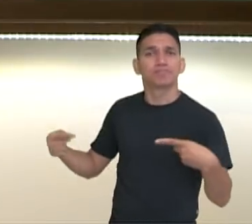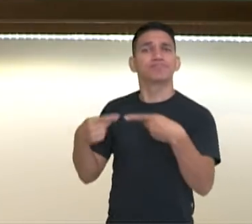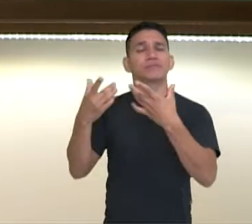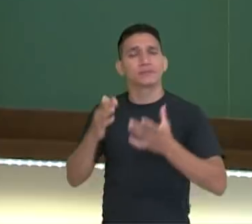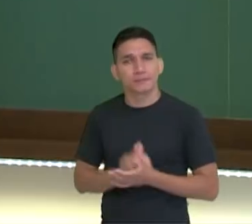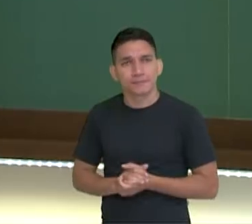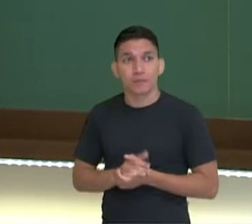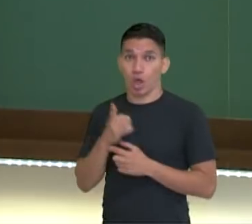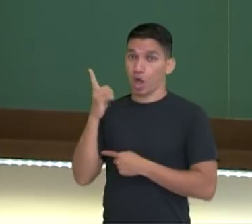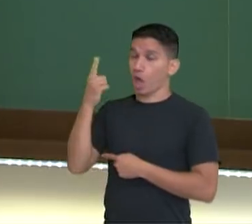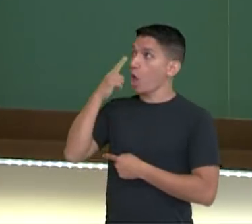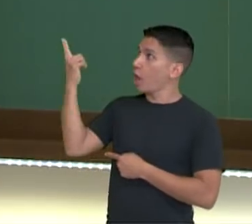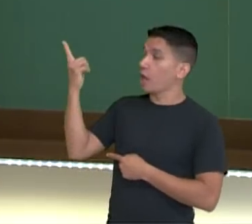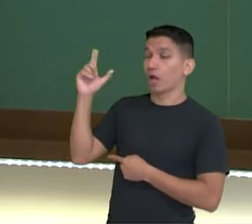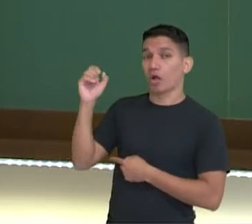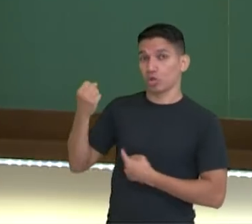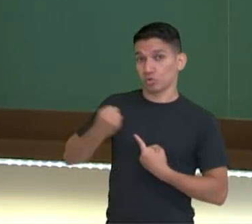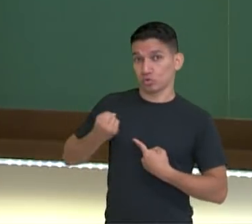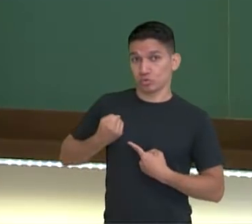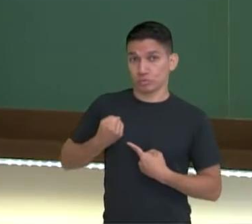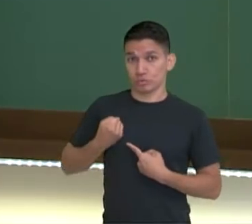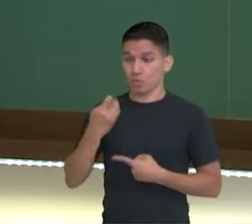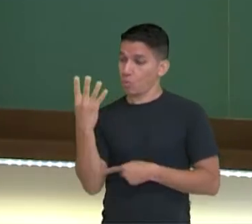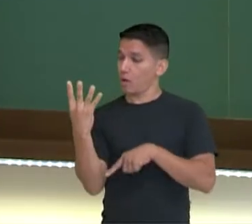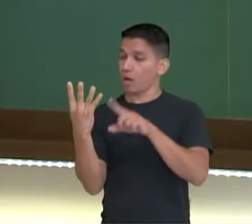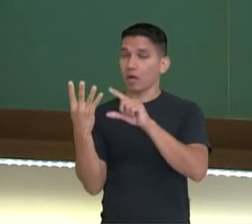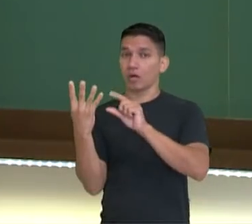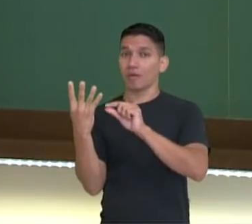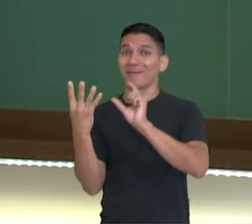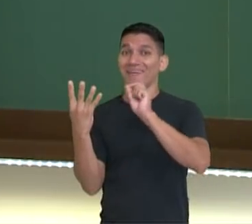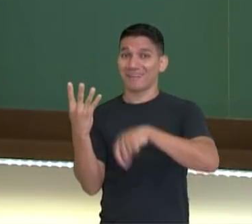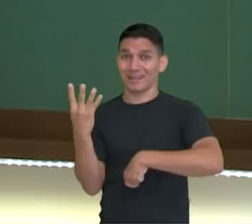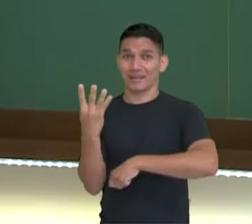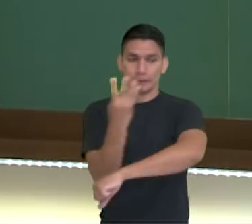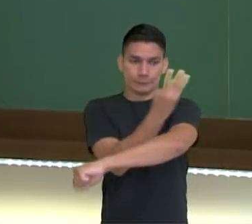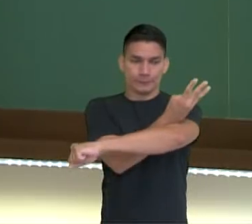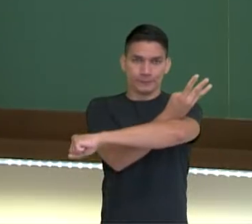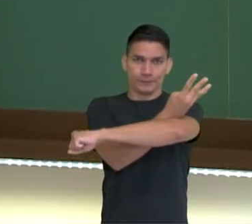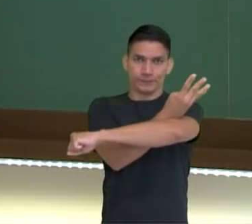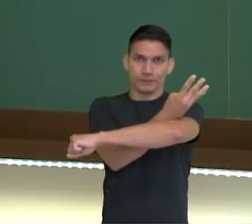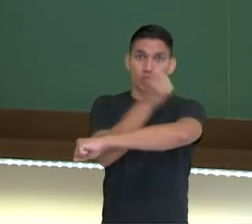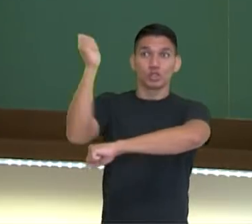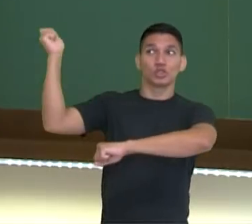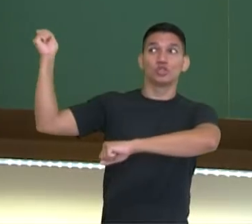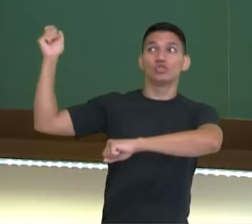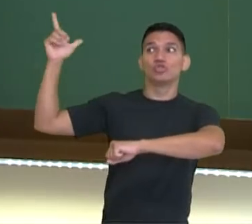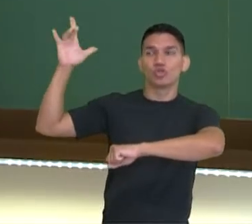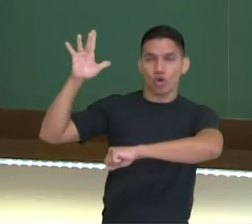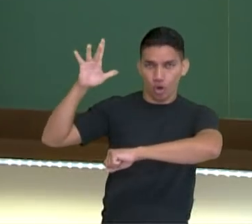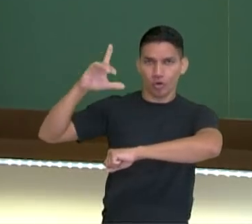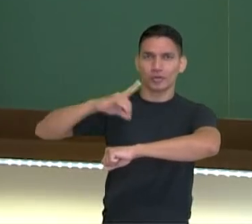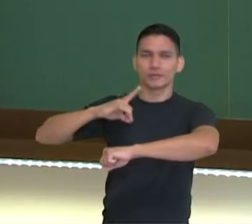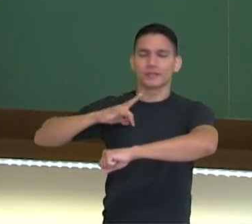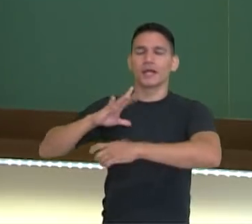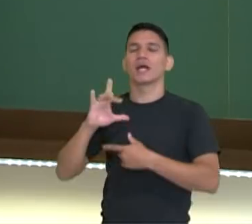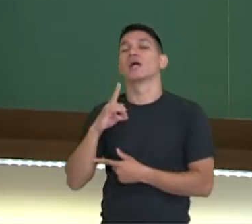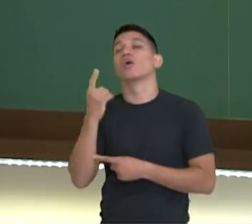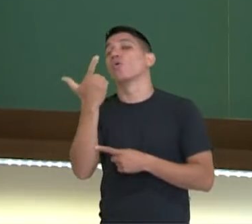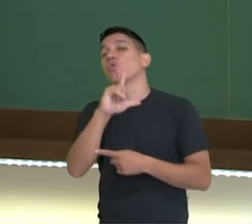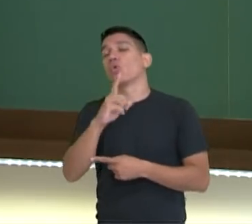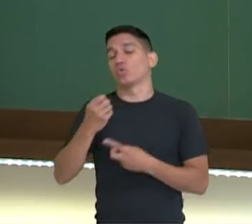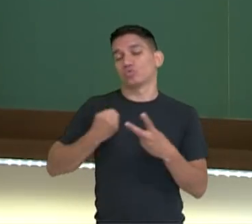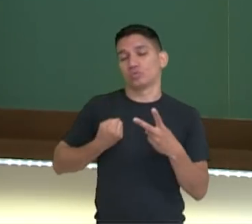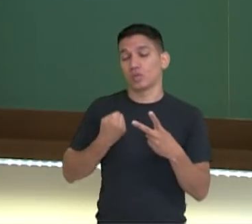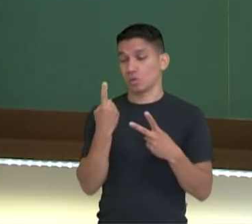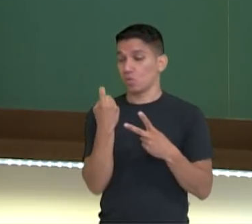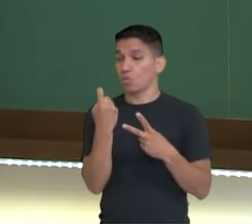vamos ter lá? Numerado, o 4 ali, que tem o Sol do lado. Depois nós temos o número 1